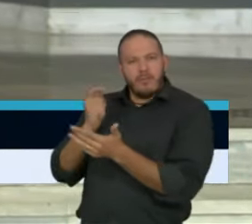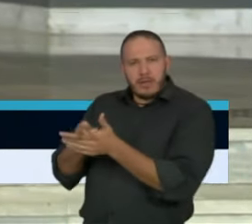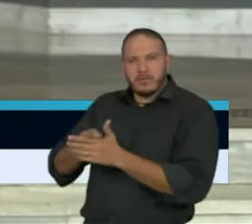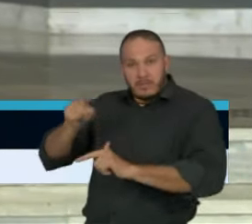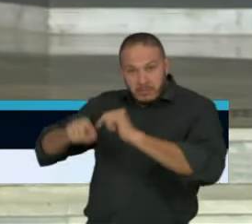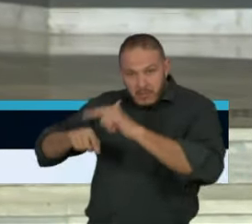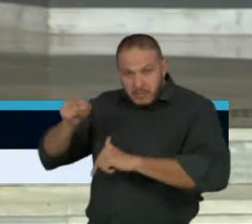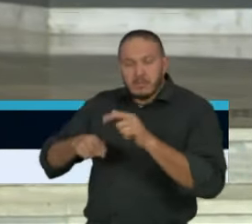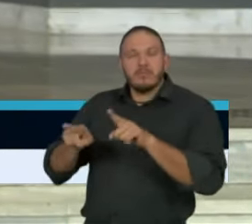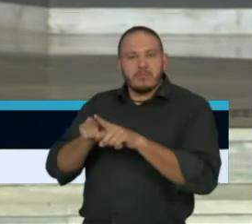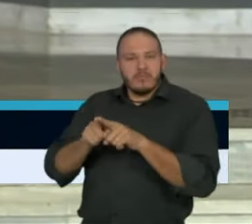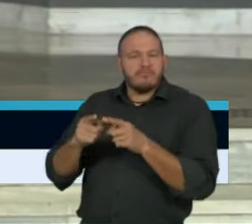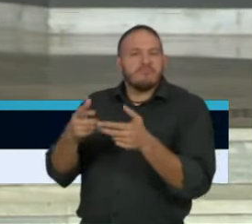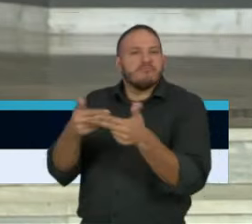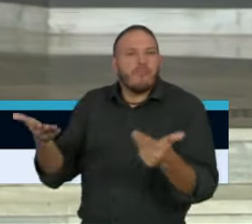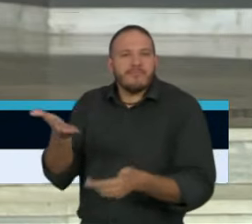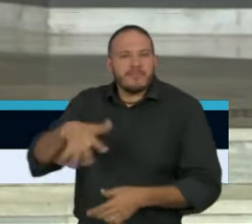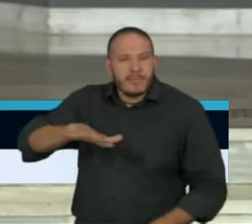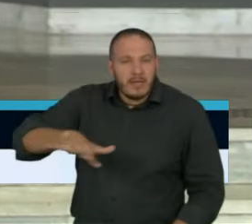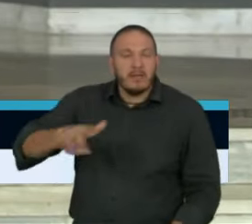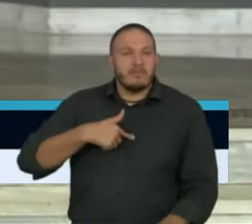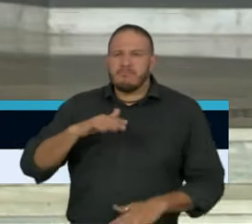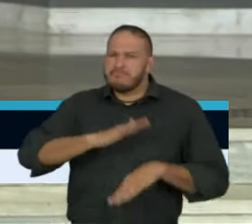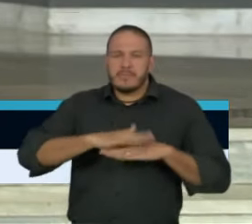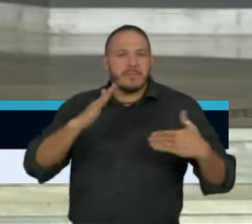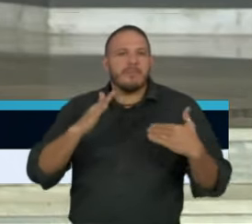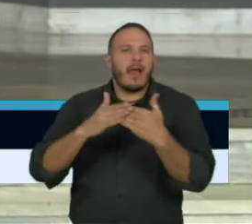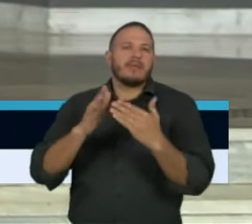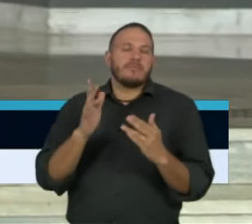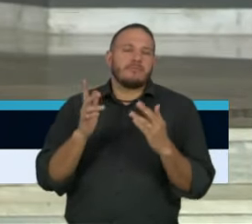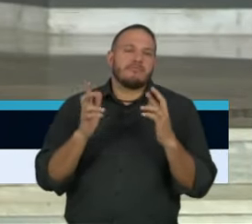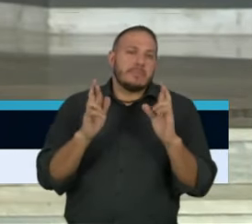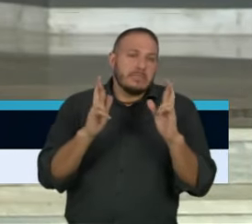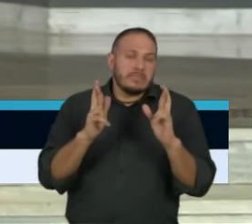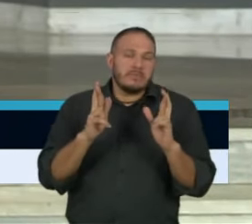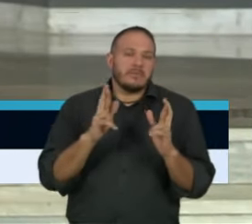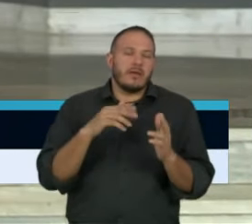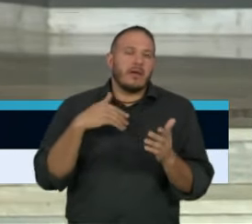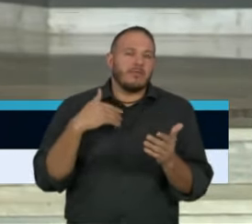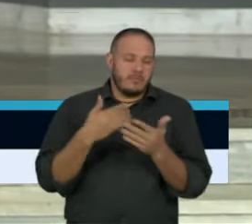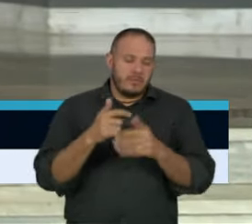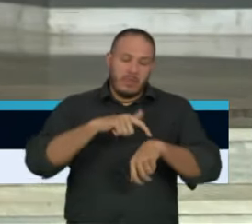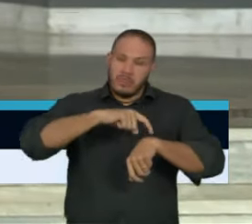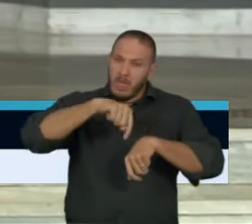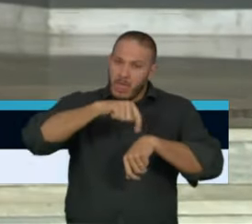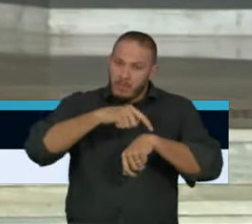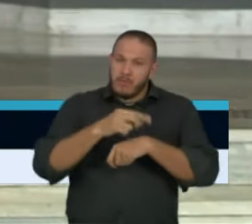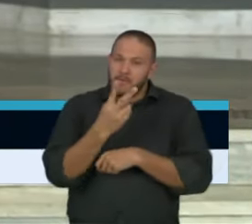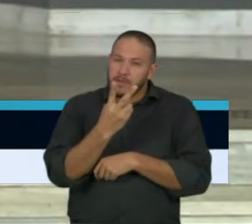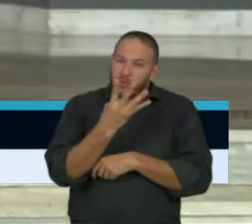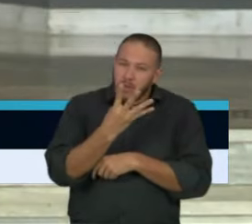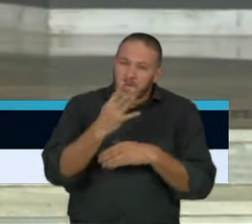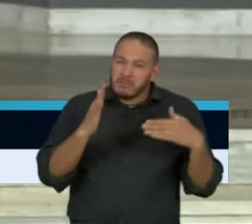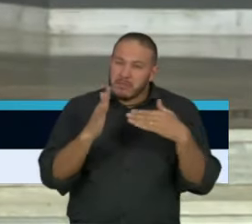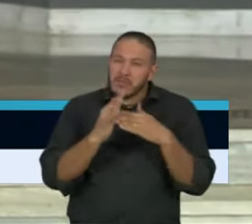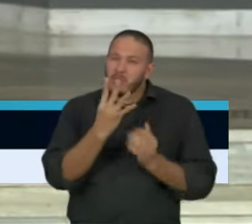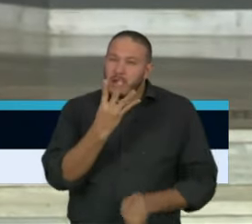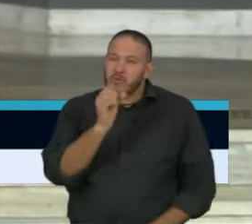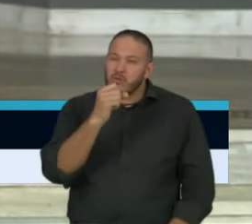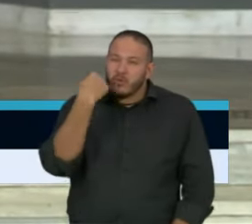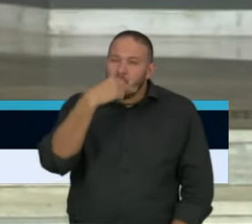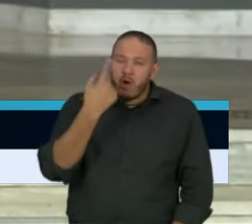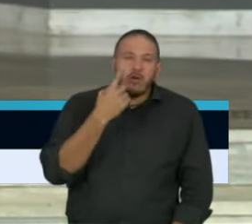e reagentes. Quer dizer, o prazo máximo que se espera para esses exames é de 24 a 48 horas no máximo. Quer dizer, nós não